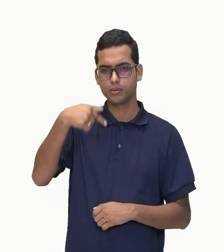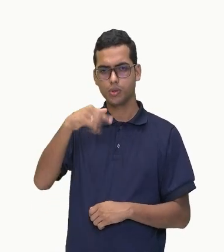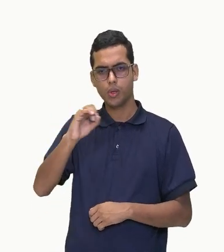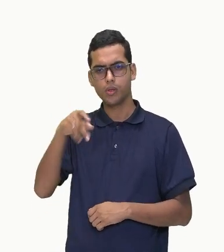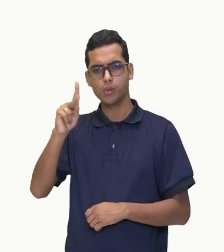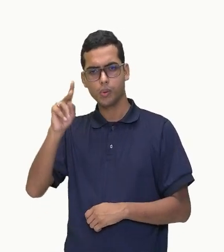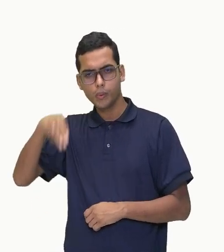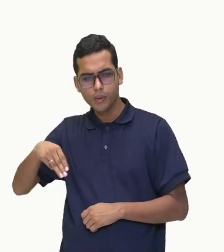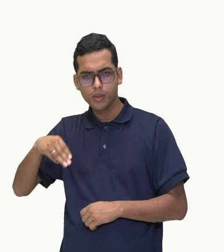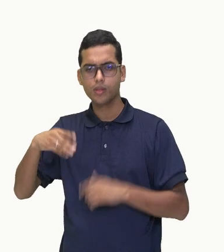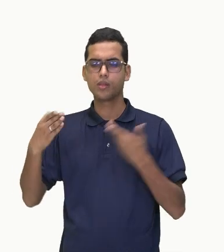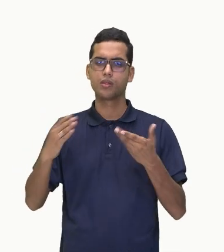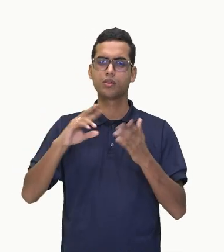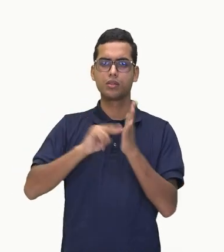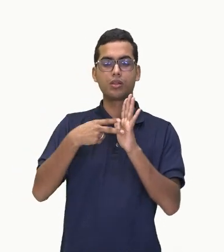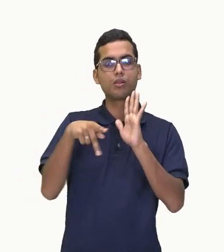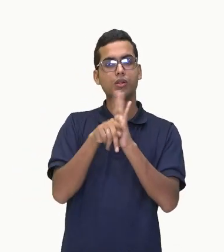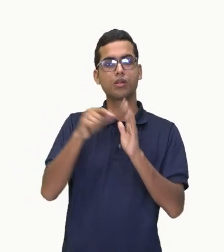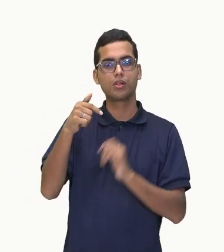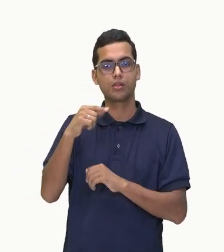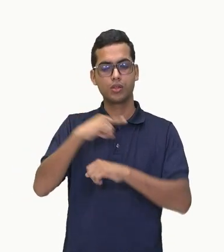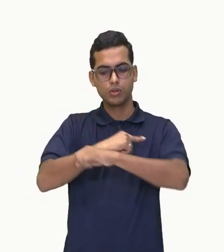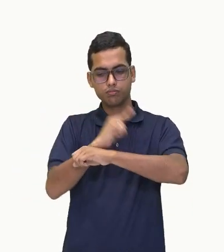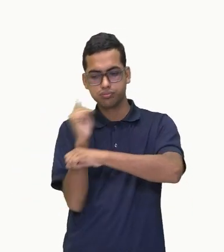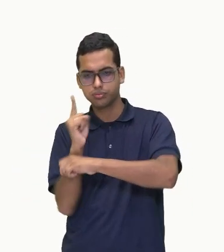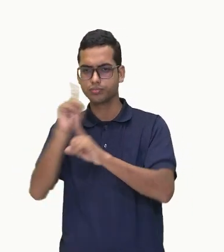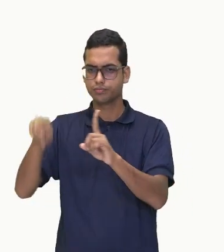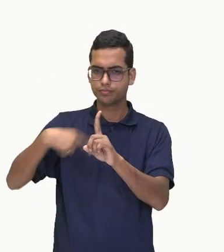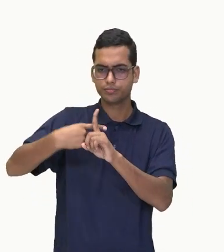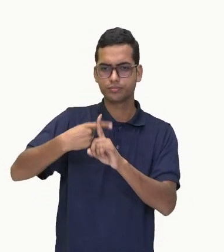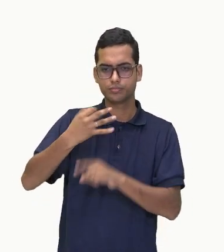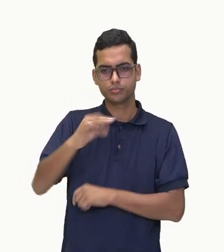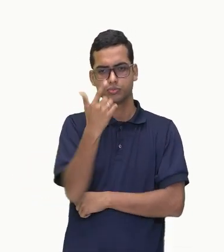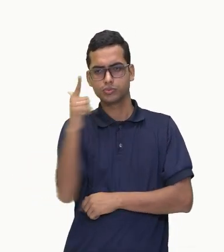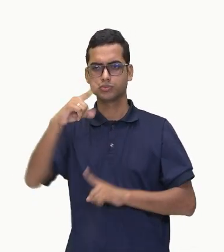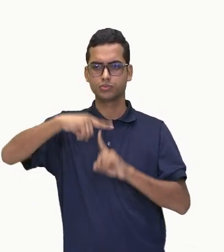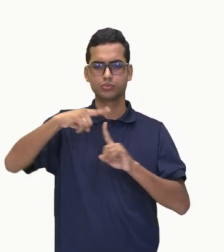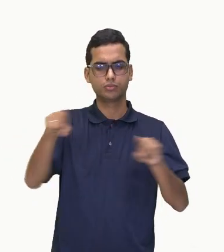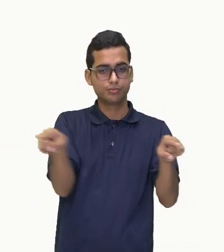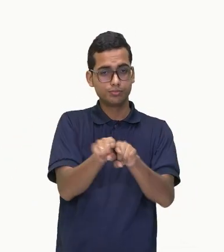velocidade positiva. Outro tipo de movimento que